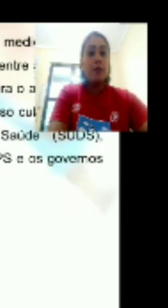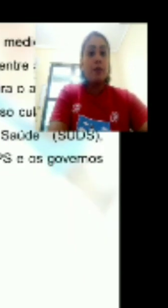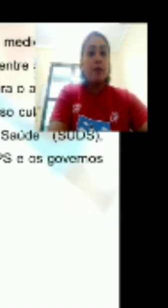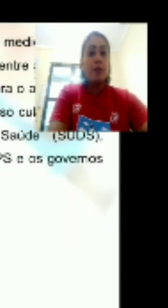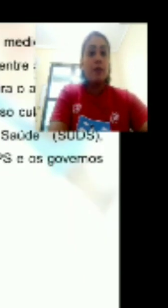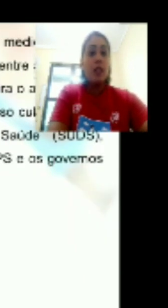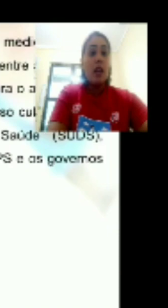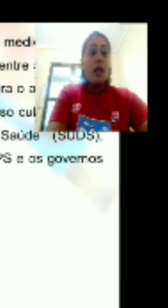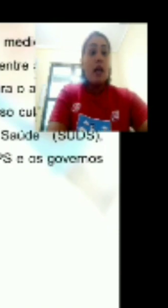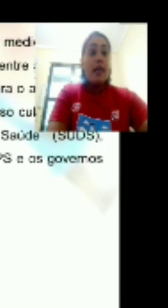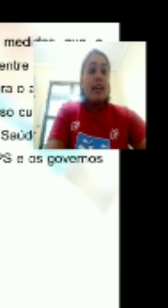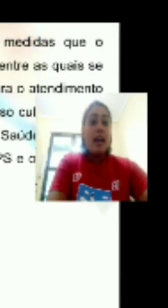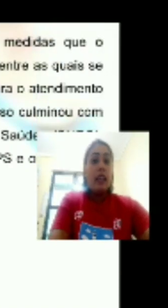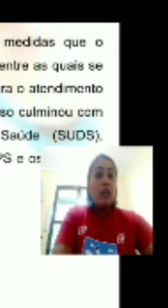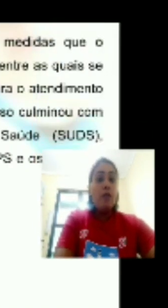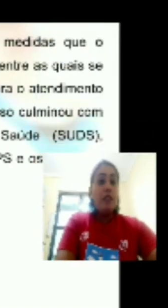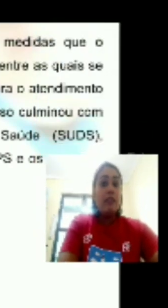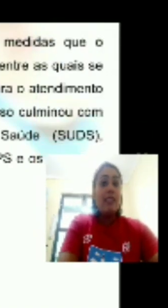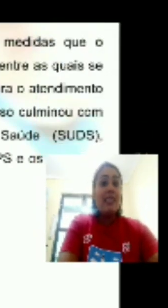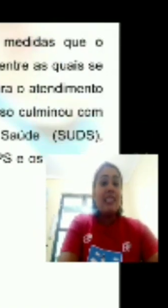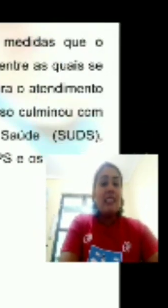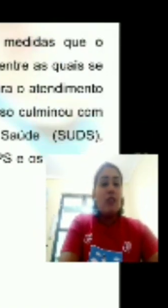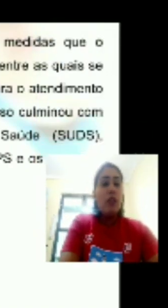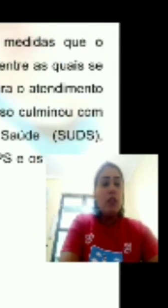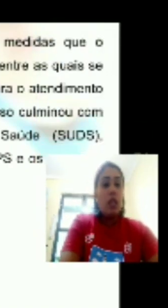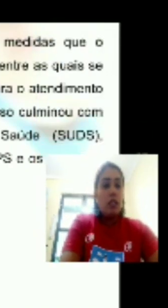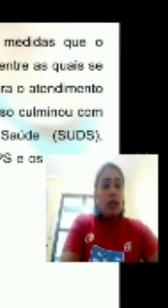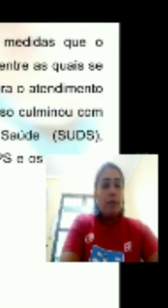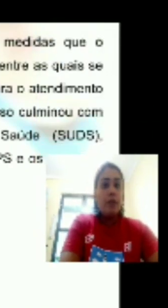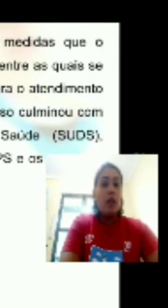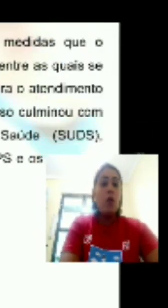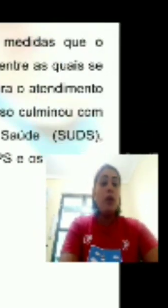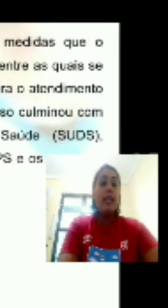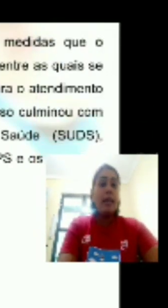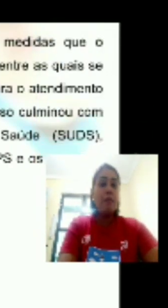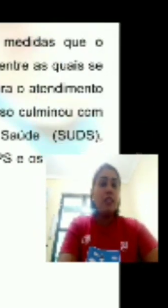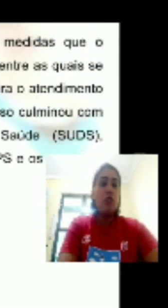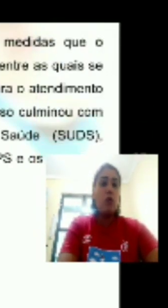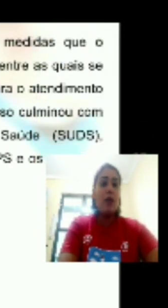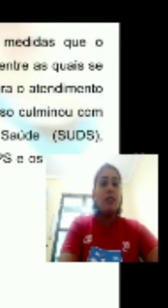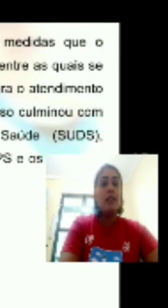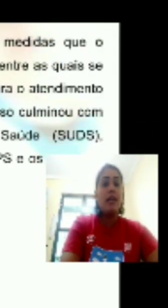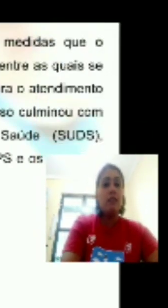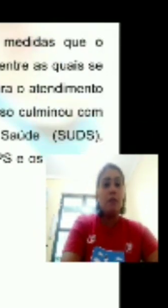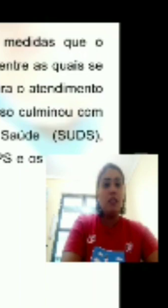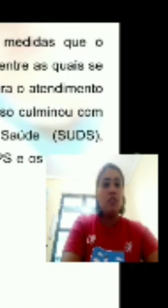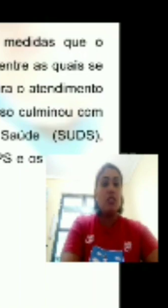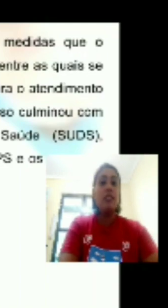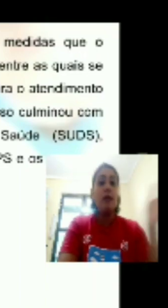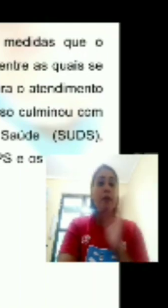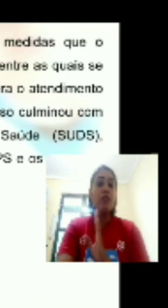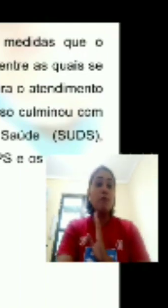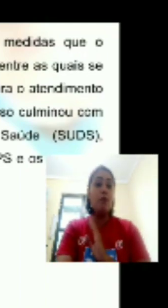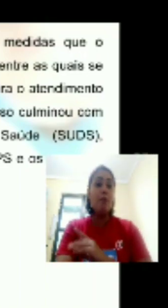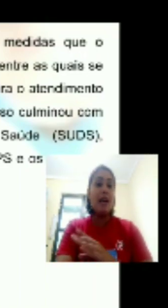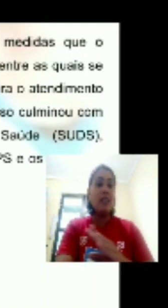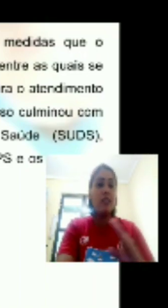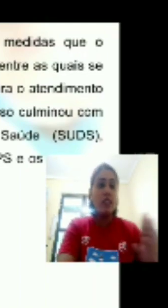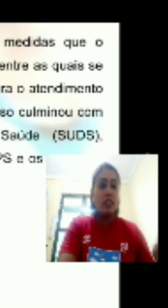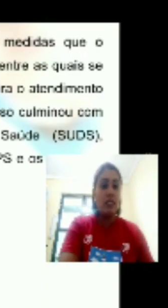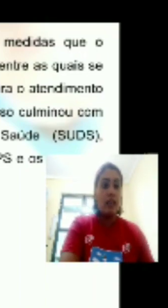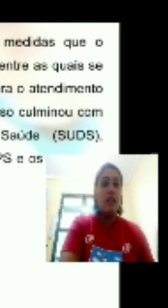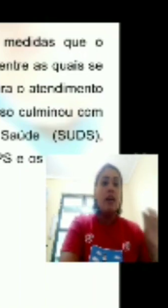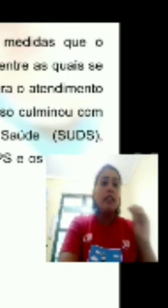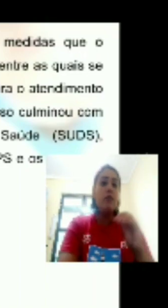atendimento. E aí, no final da década de 80, o INEPS adotou uma série de medidas que se aproximou